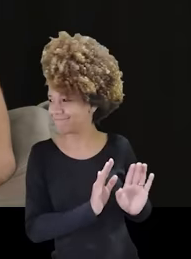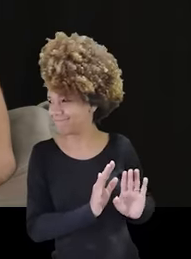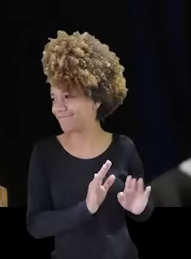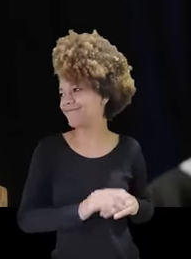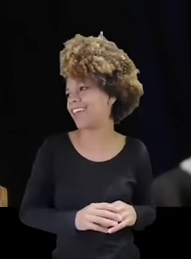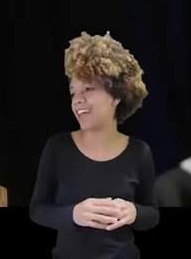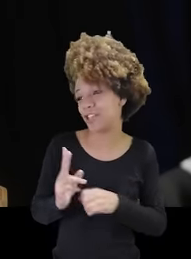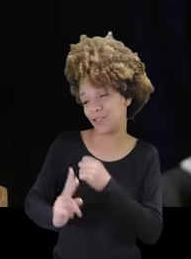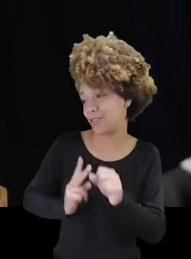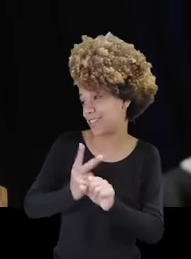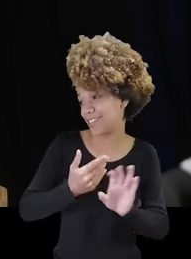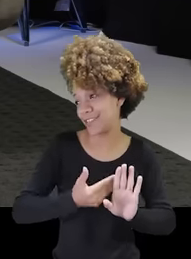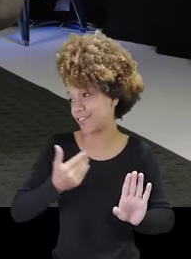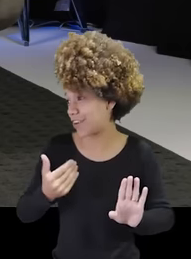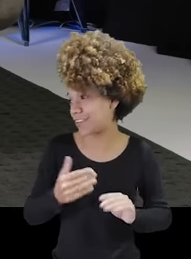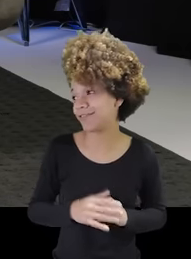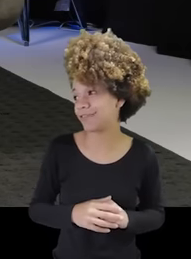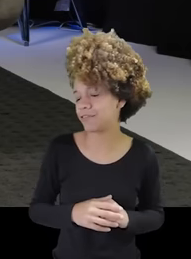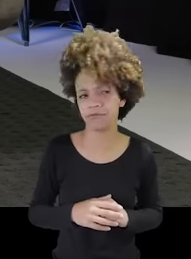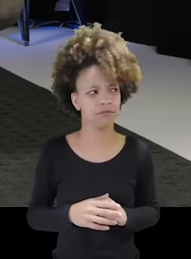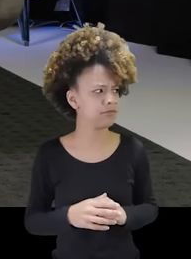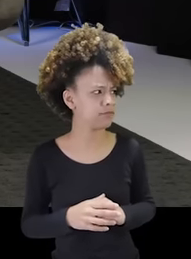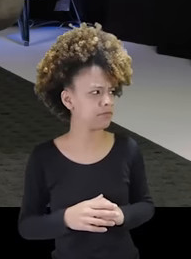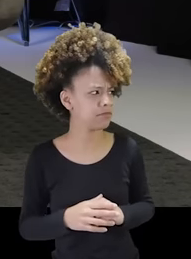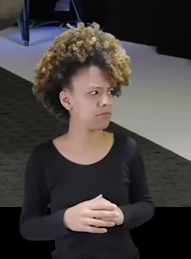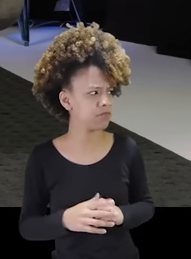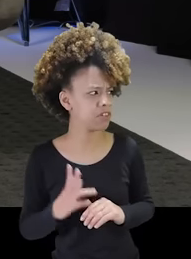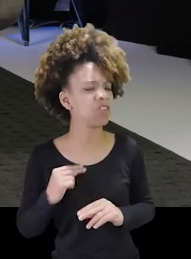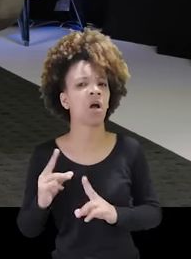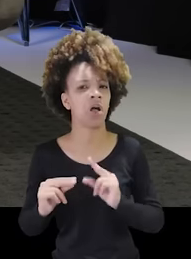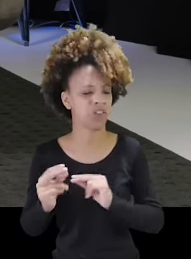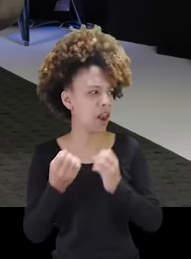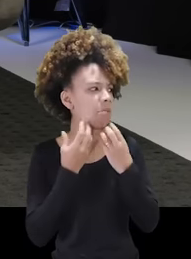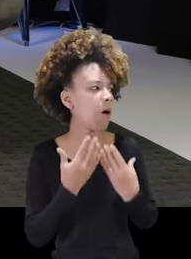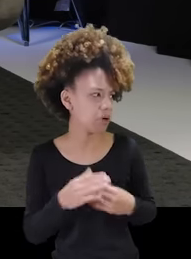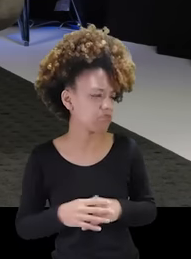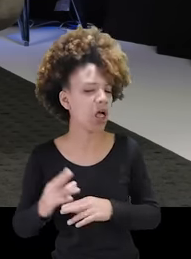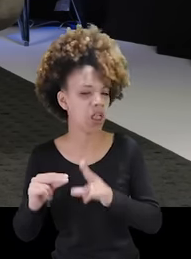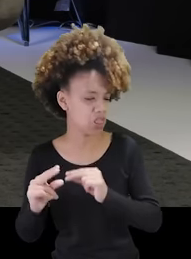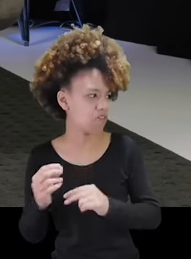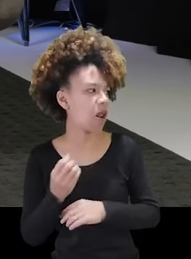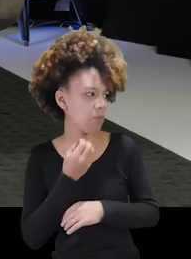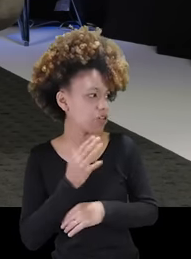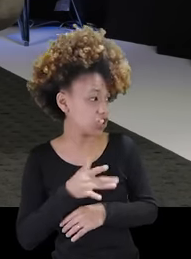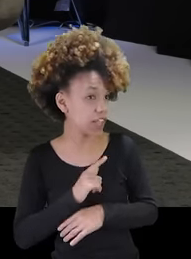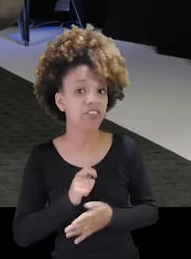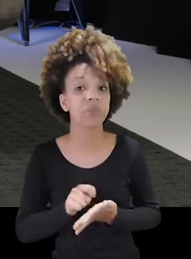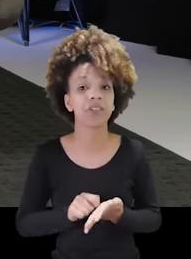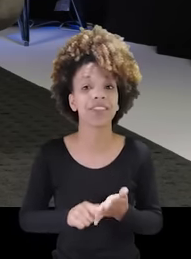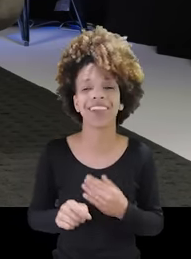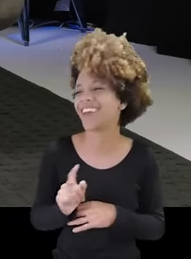que ele vai ficar dois anos fora essa é uma novela boa essa é uma novela boa já tem a